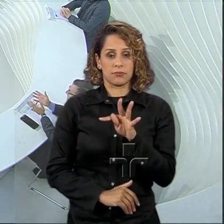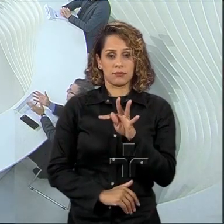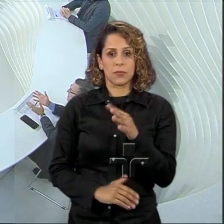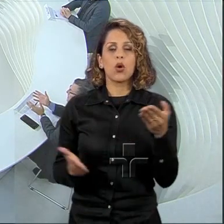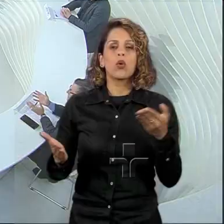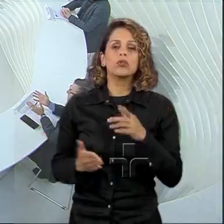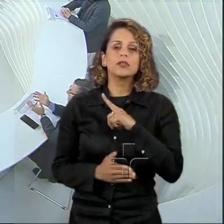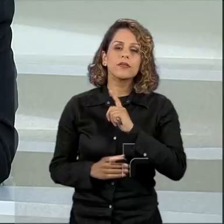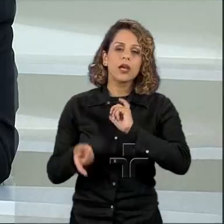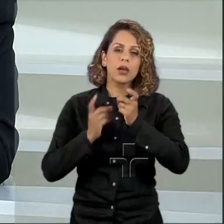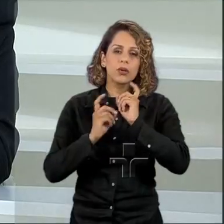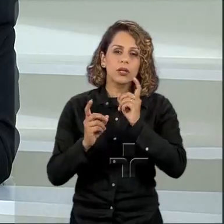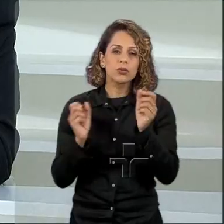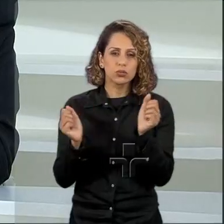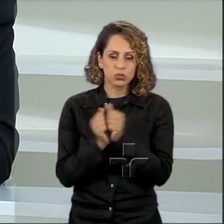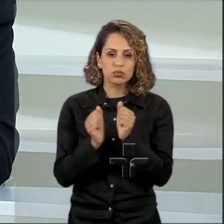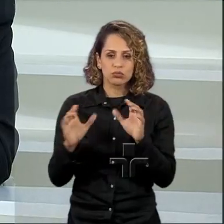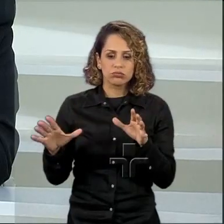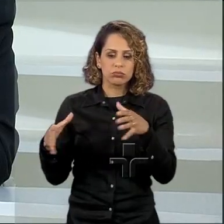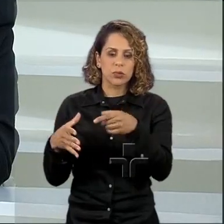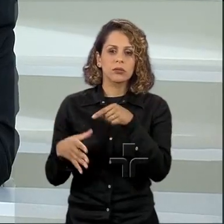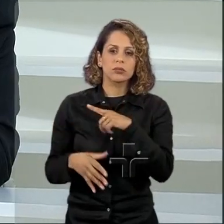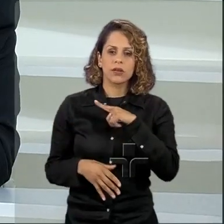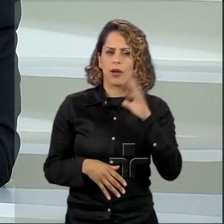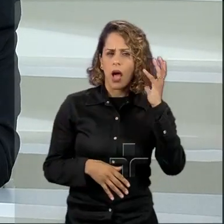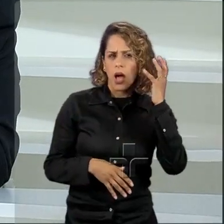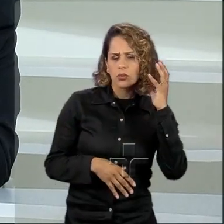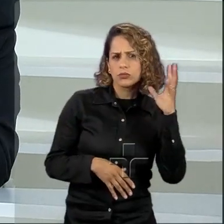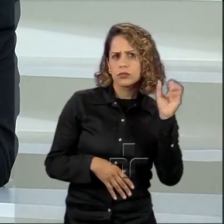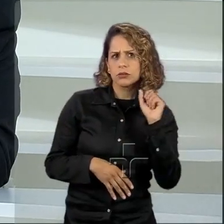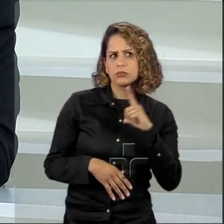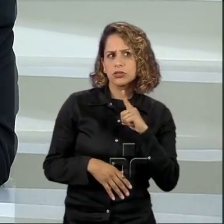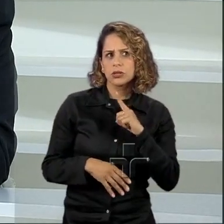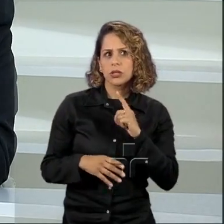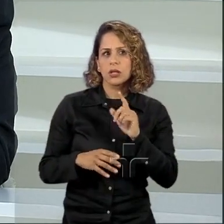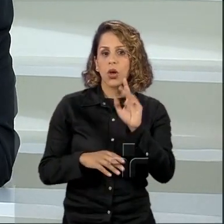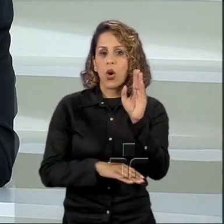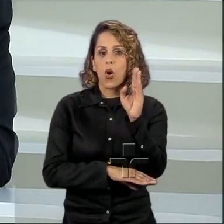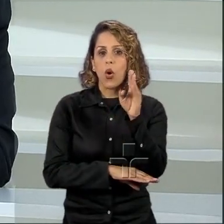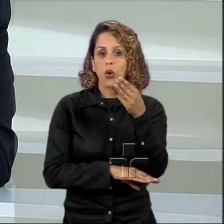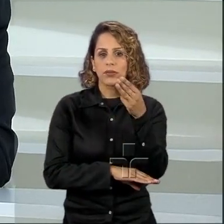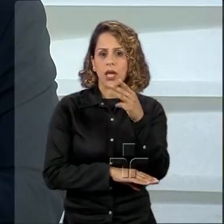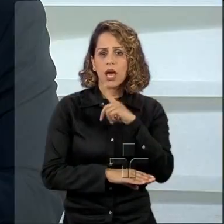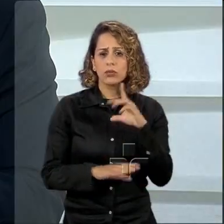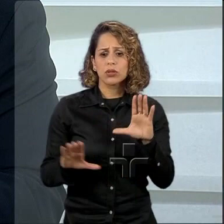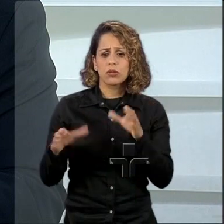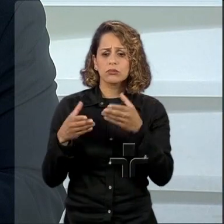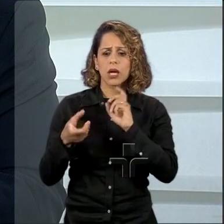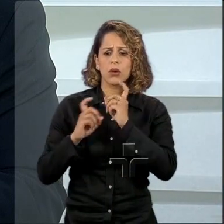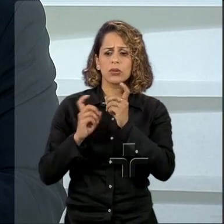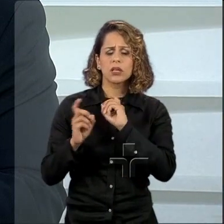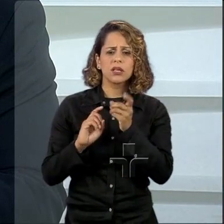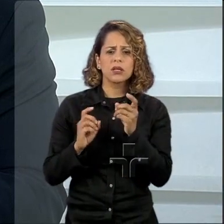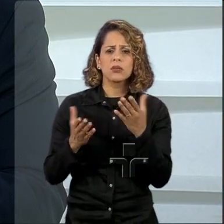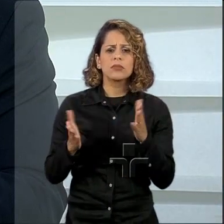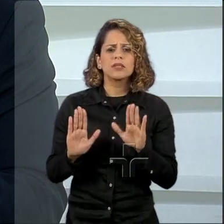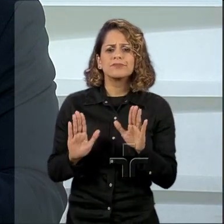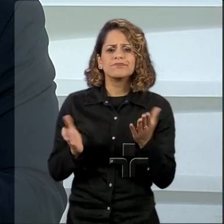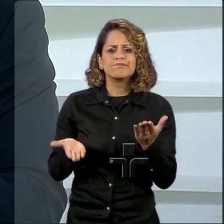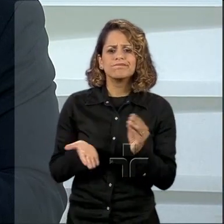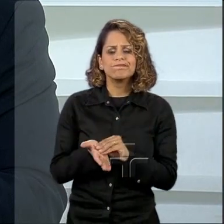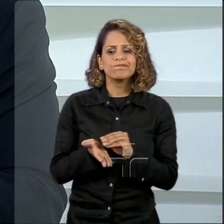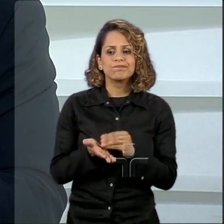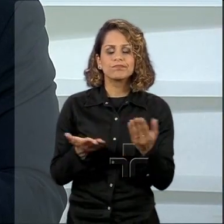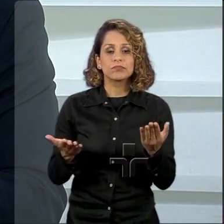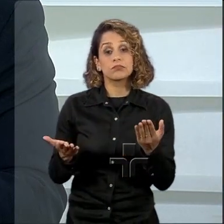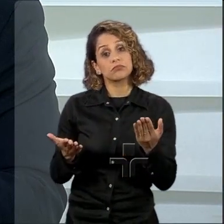os de sempre. Né? Eu vi no rádio que estava reunido num hotel com os de sempre. Não pode mais ser os de sempre. Mas no primeiro dia Tá até bom. compreensível isso, né? Tá bom,